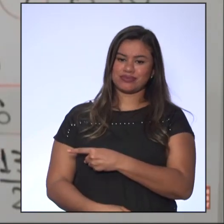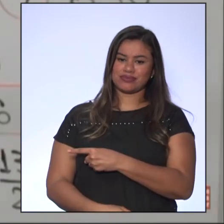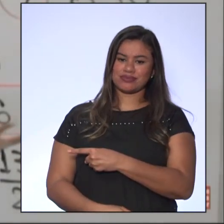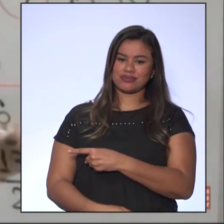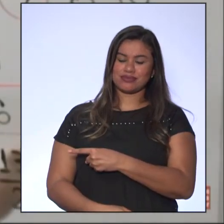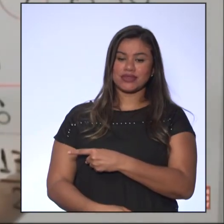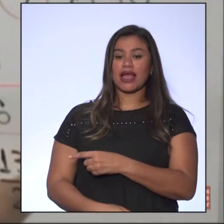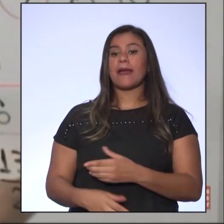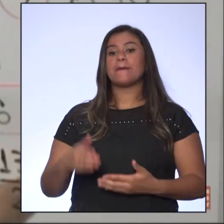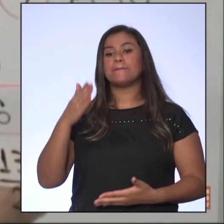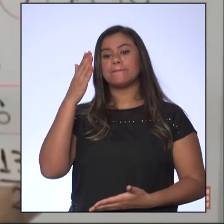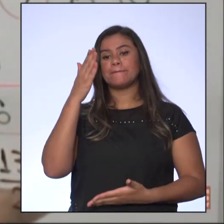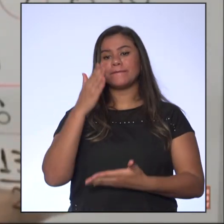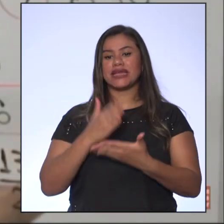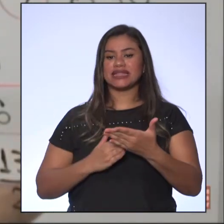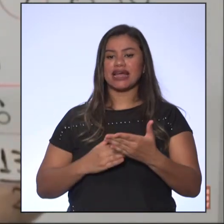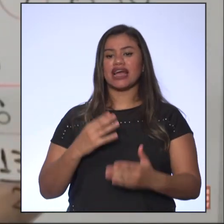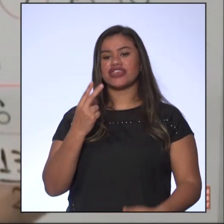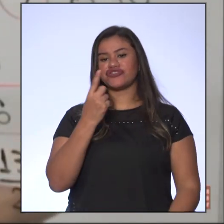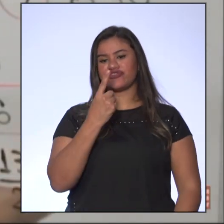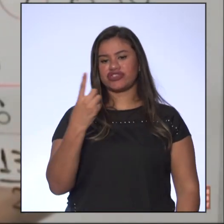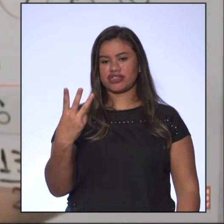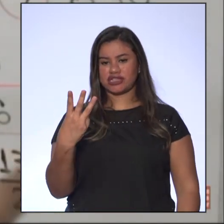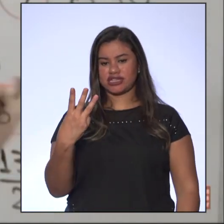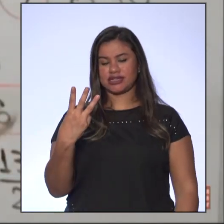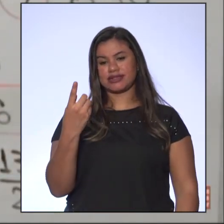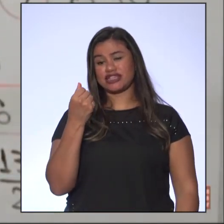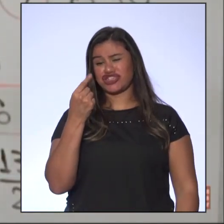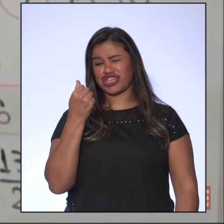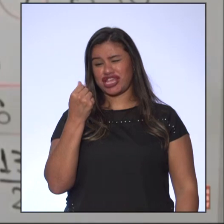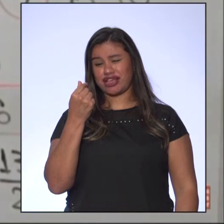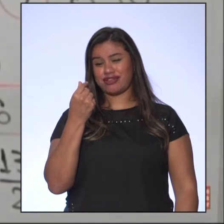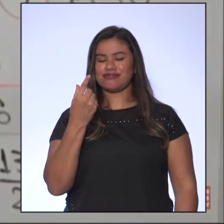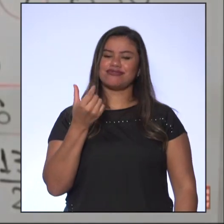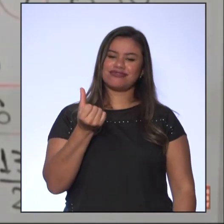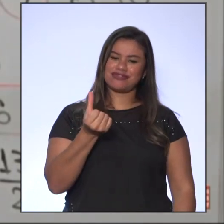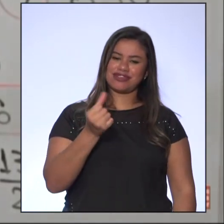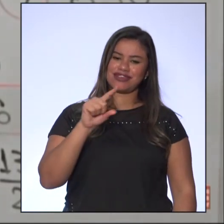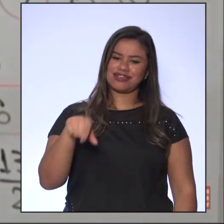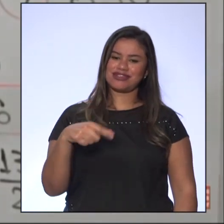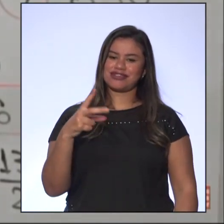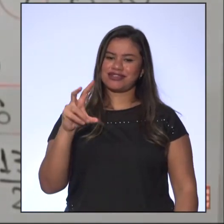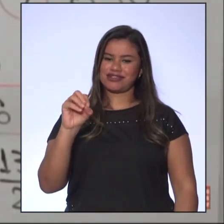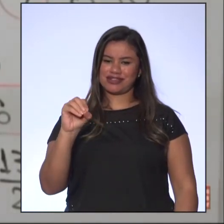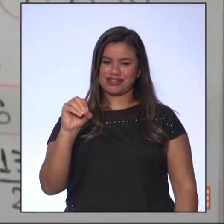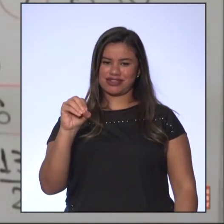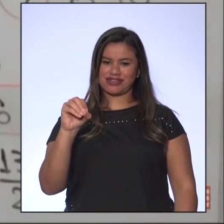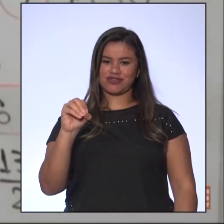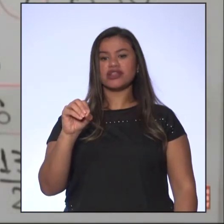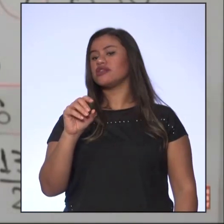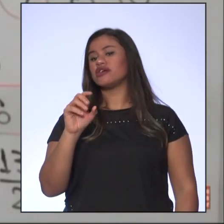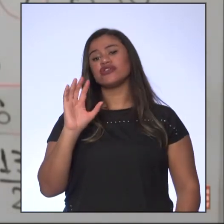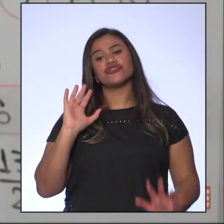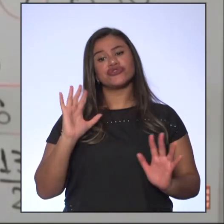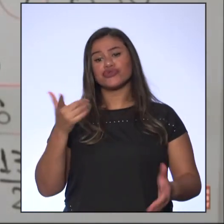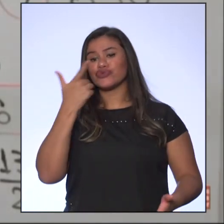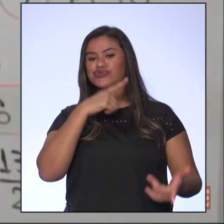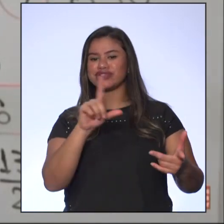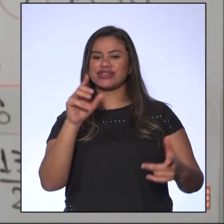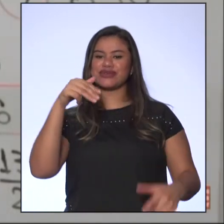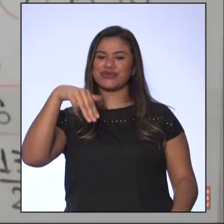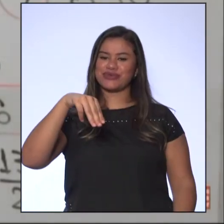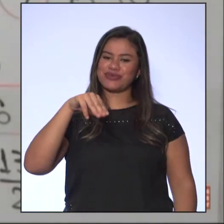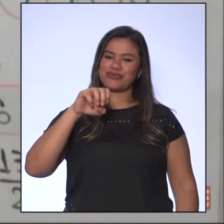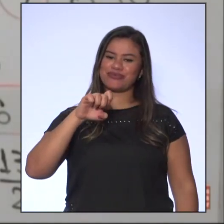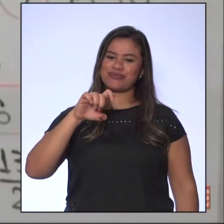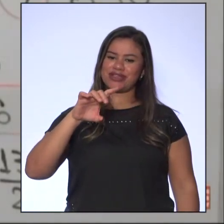R$13? R$6,50, prof. Então, bem aqui, ó, você já tem o valor da mediana. Olha lá, te